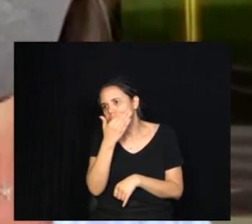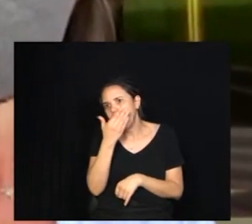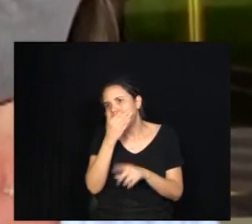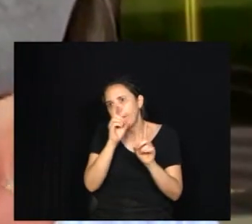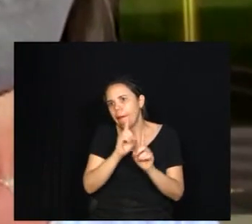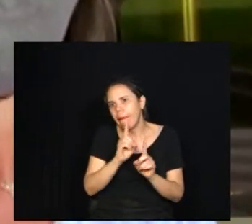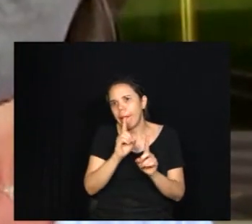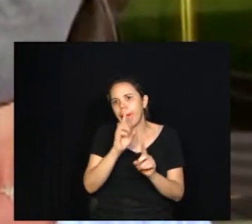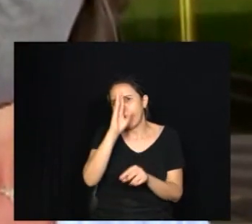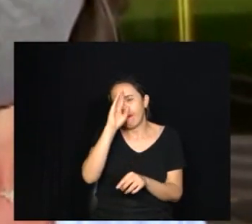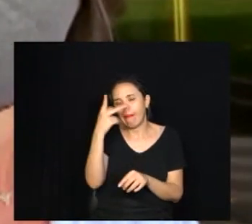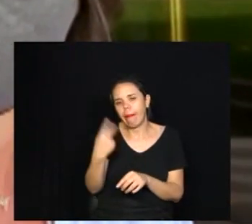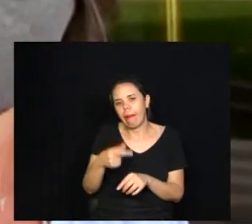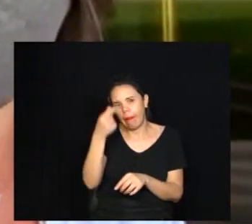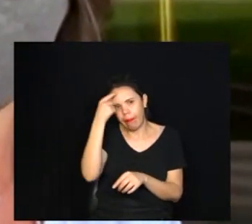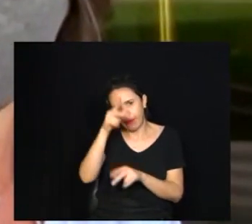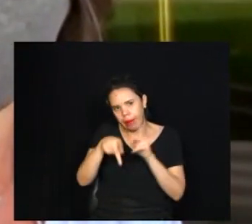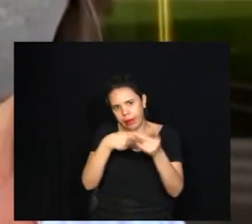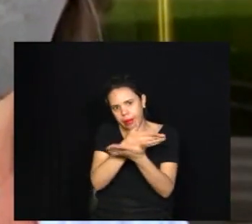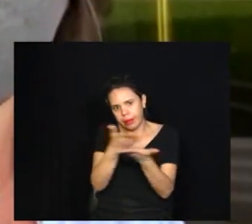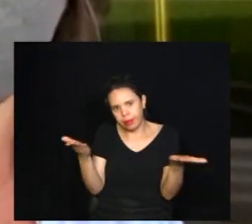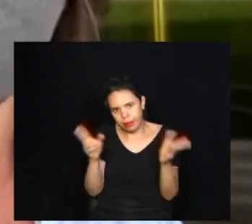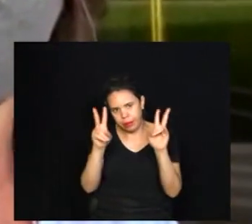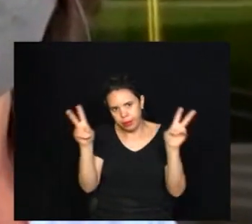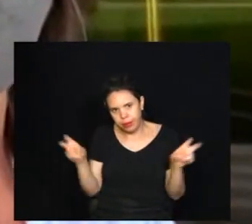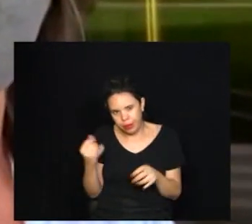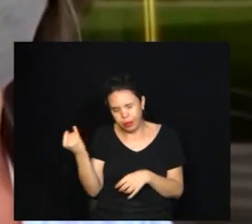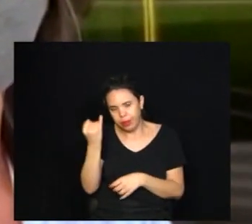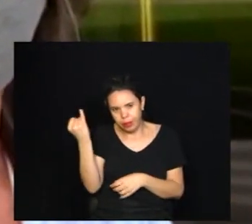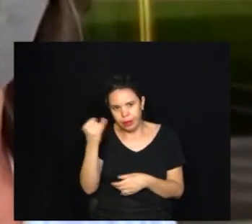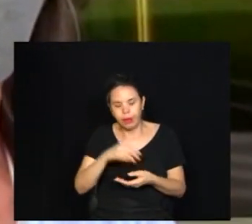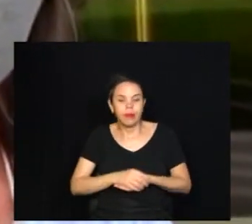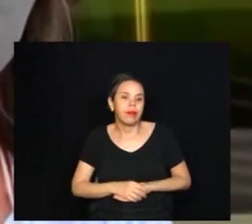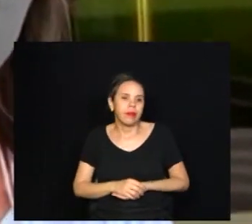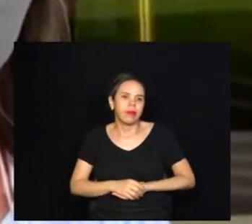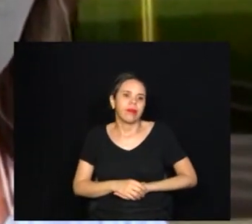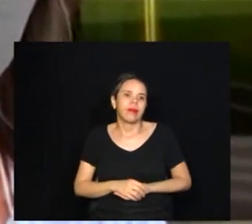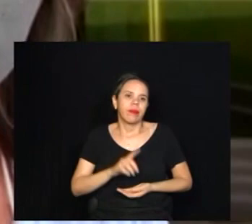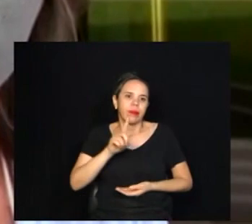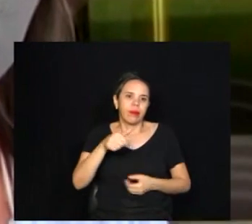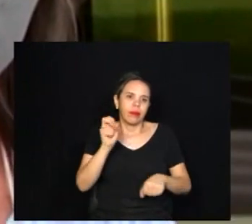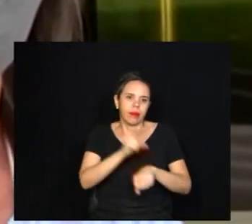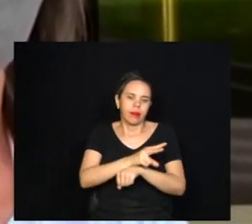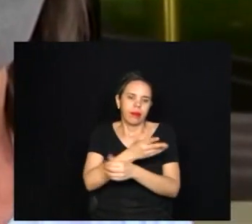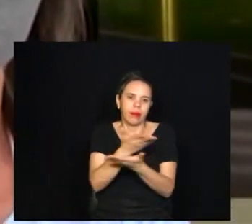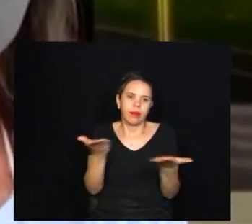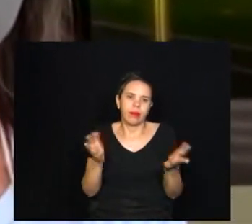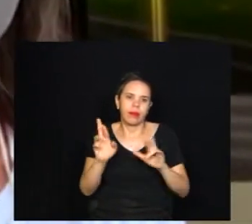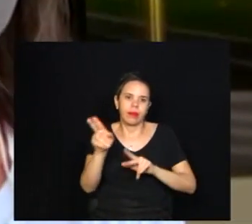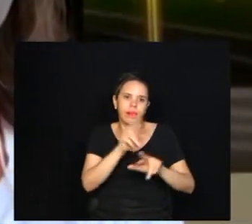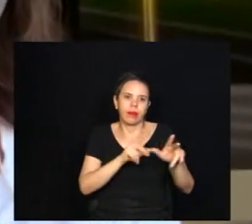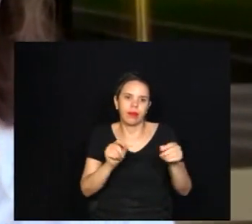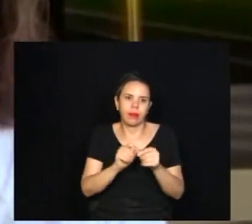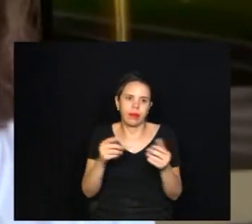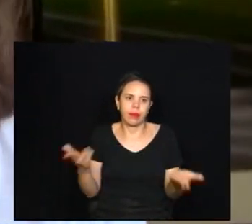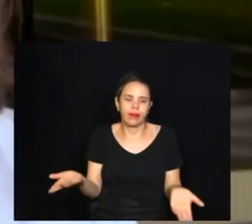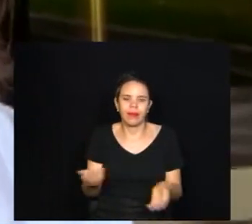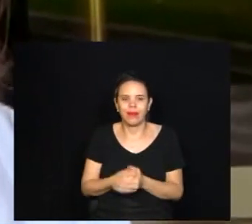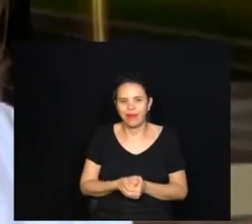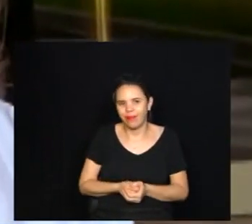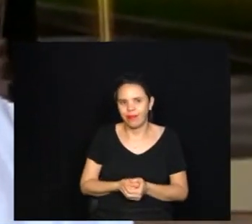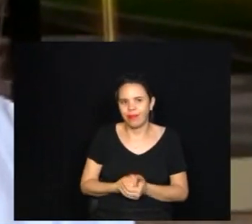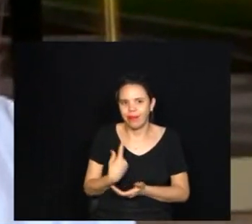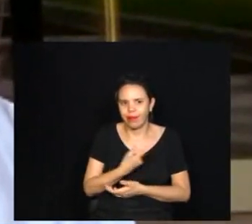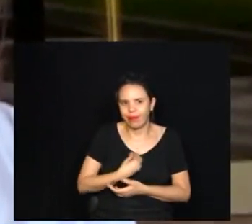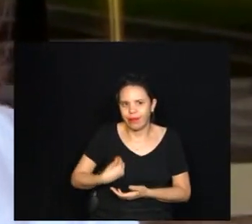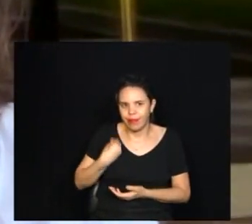preferencial, para conscientizar mesmo as pessoas sobre a importância dessas vagas, né, a diferença que elas fazem. Então a gente